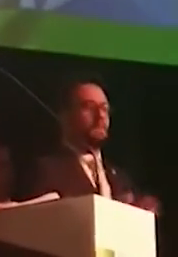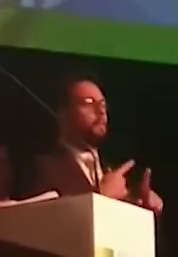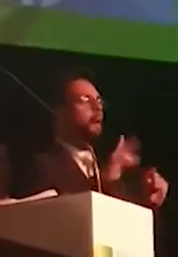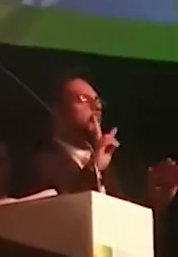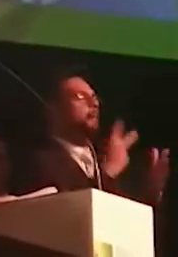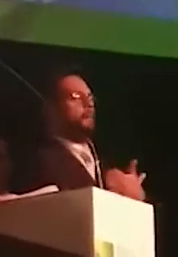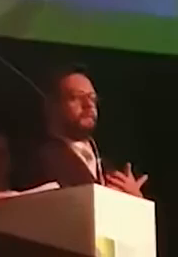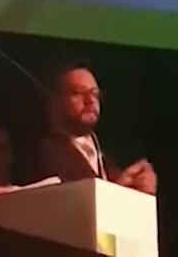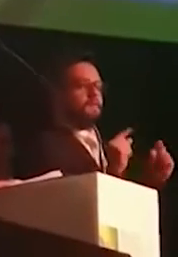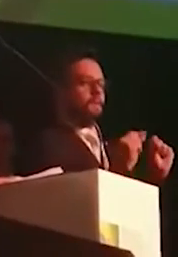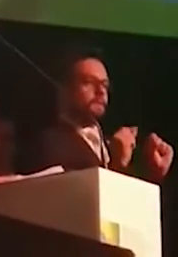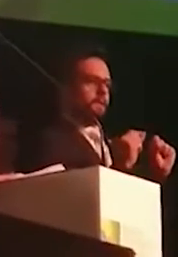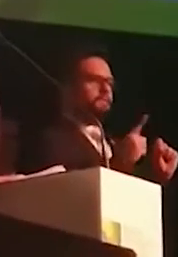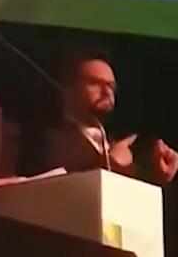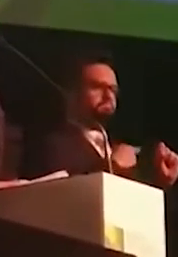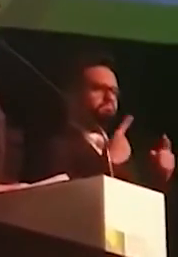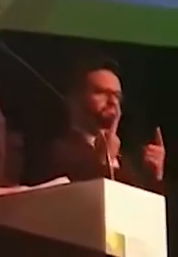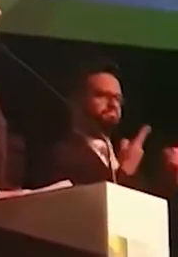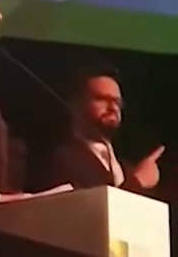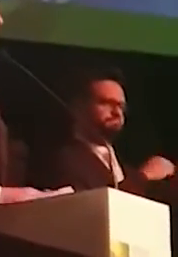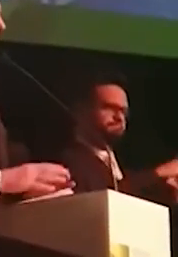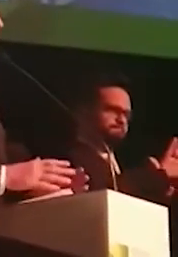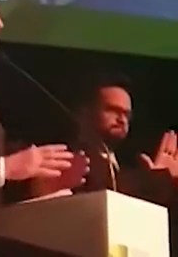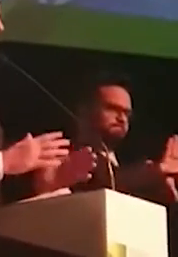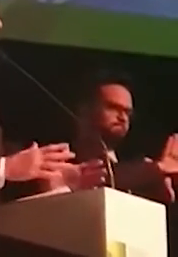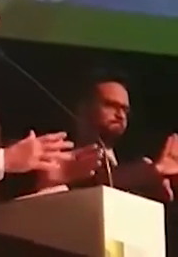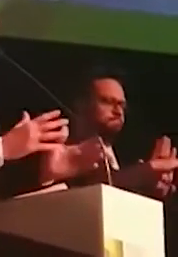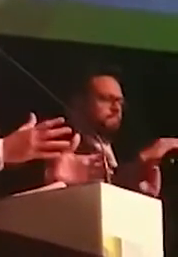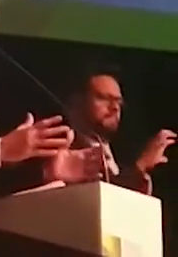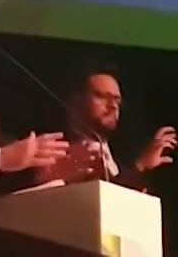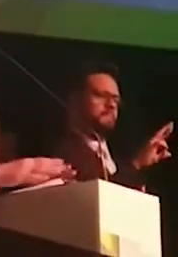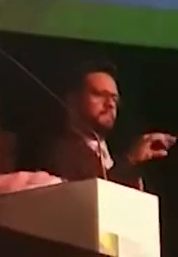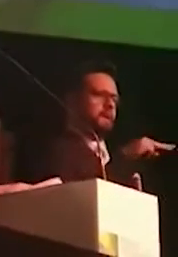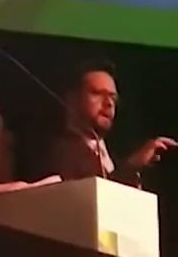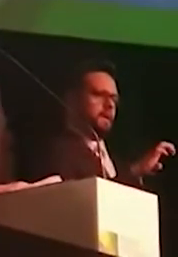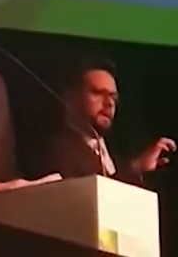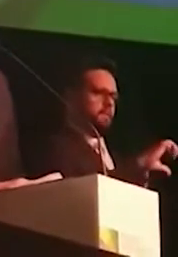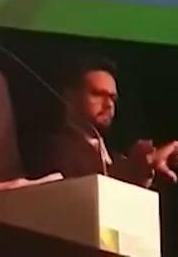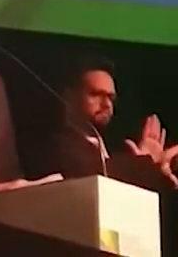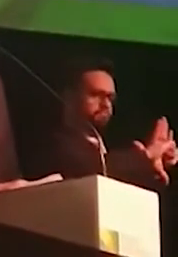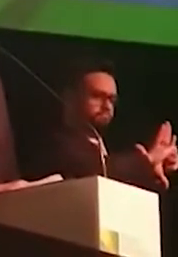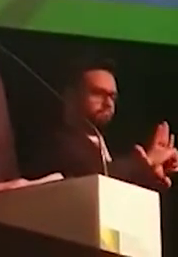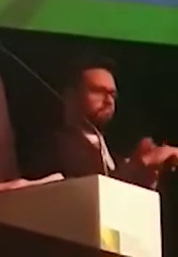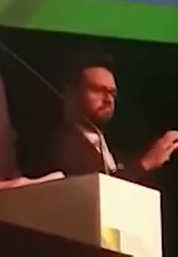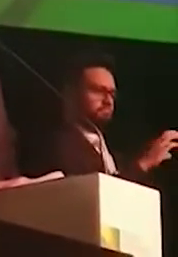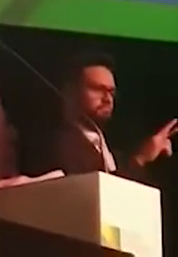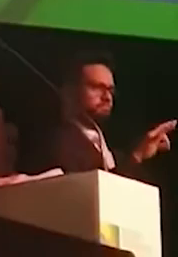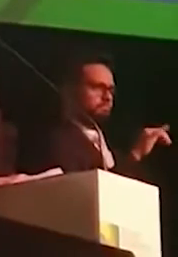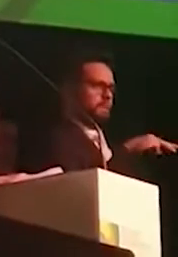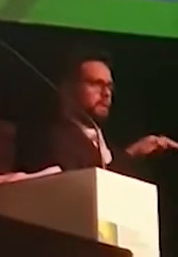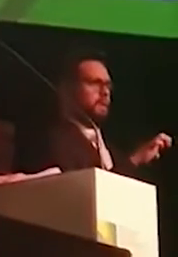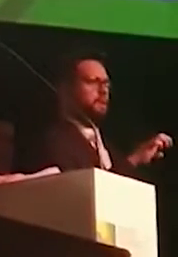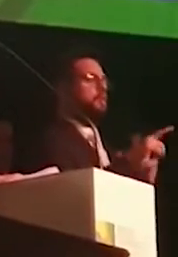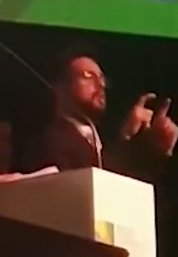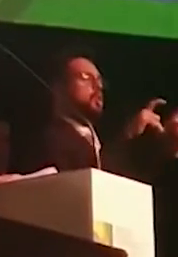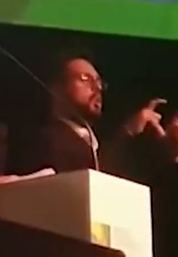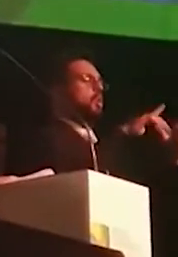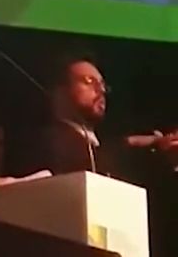criminoso, com toda certeza, quase certeza ser criminoso, na